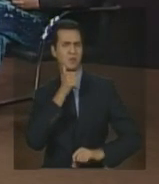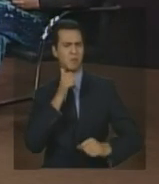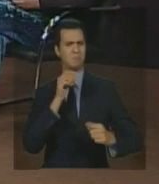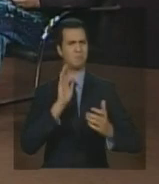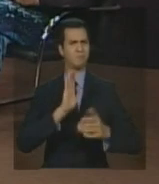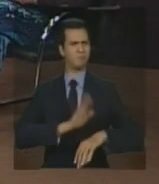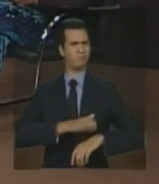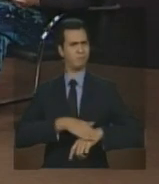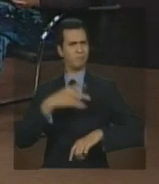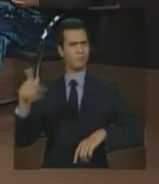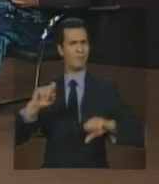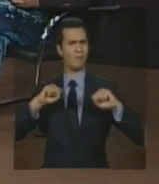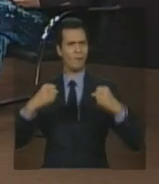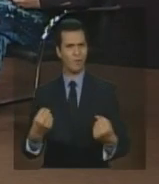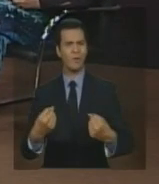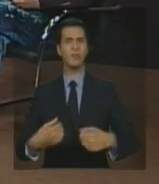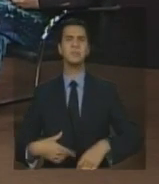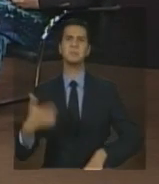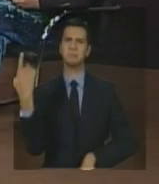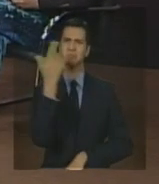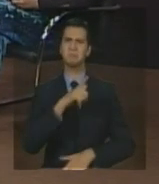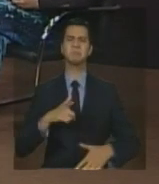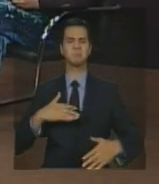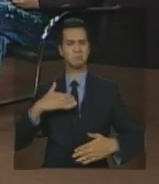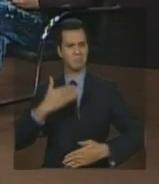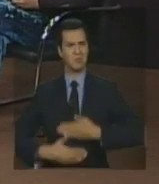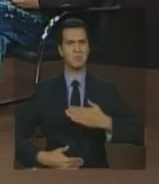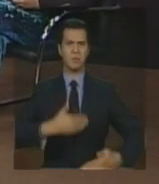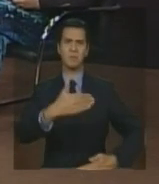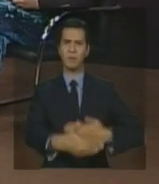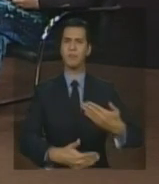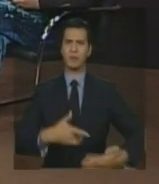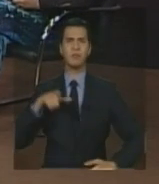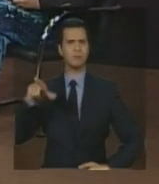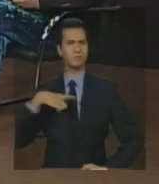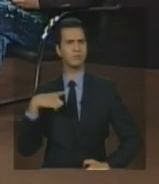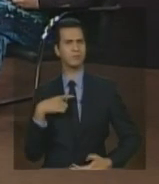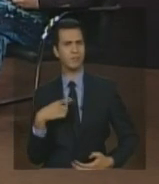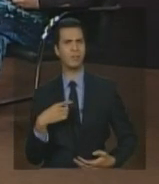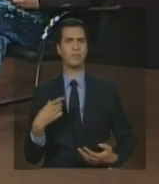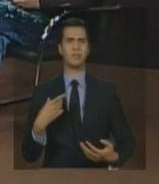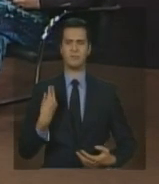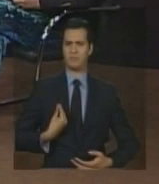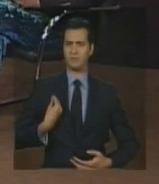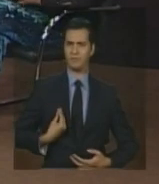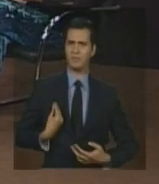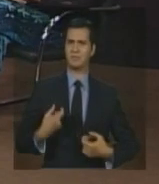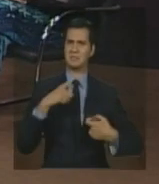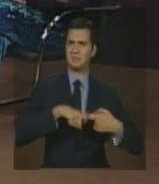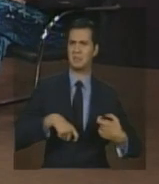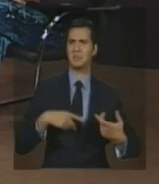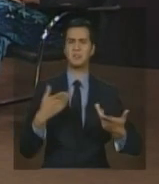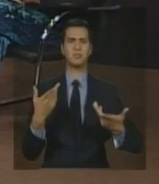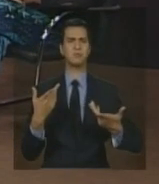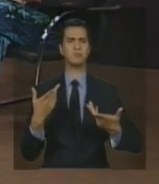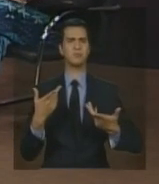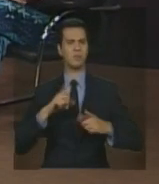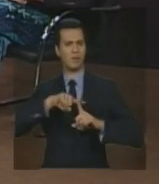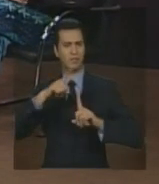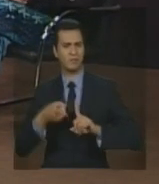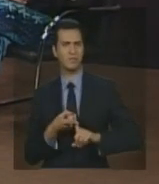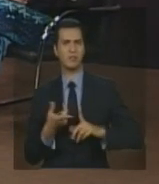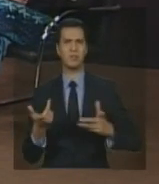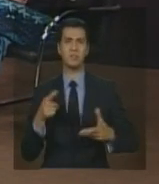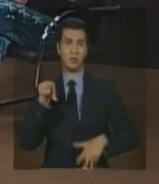independentes, rompendo barreiras, vivendo sua sexualidade, gravidez, negando totalmente,